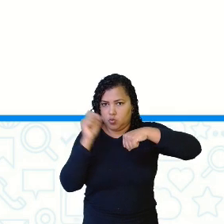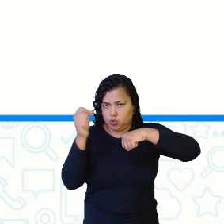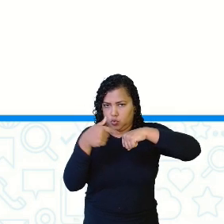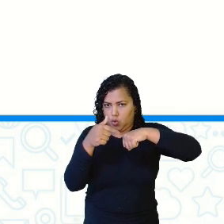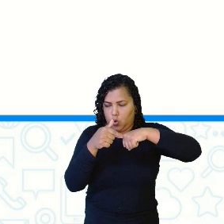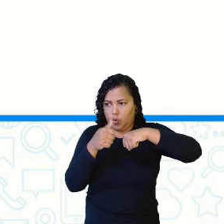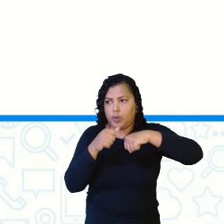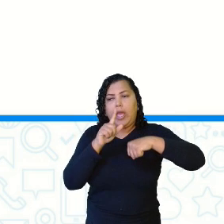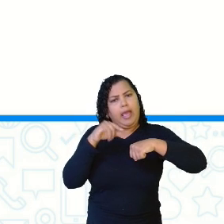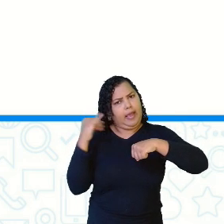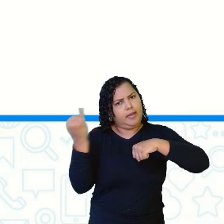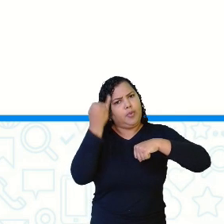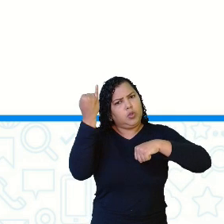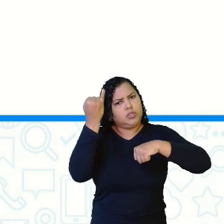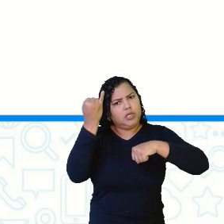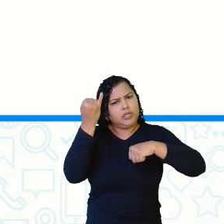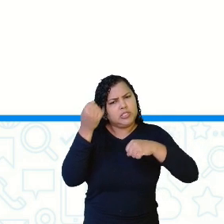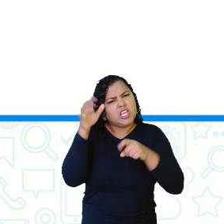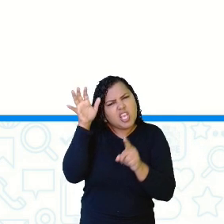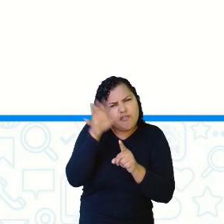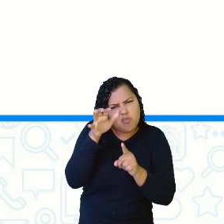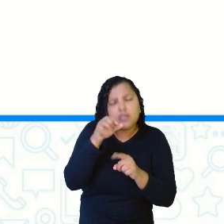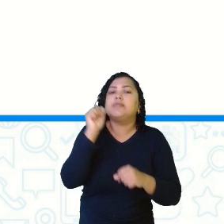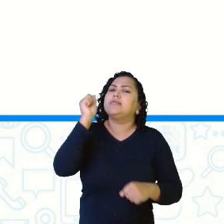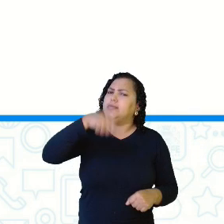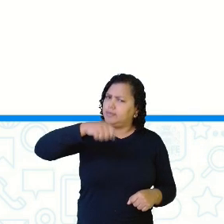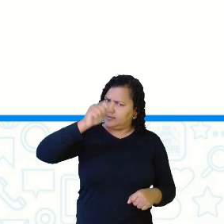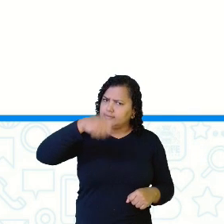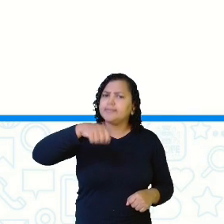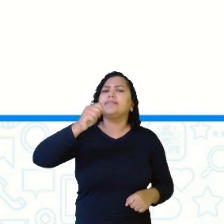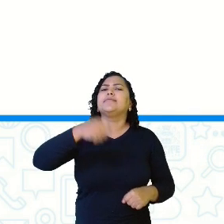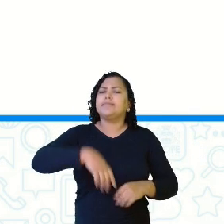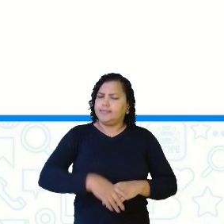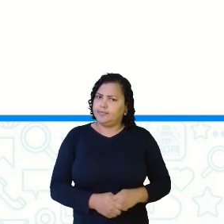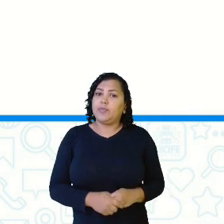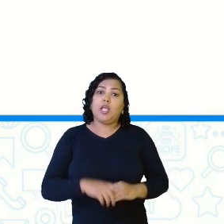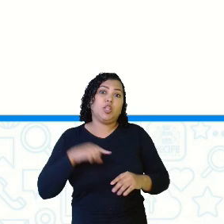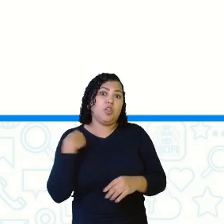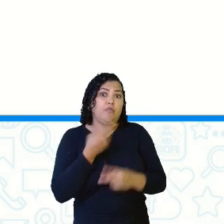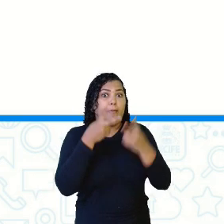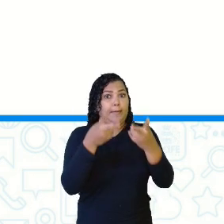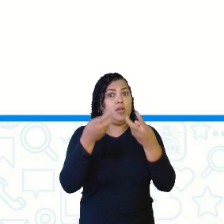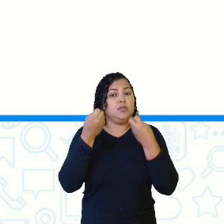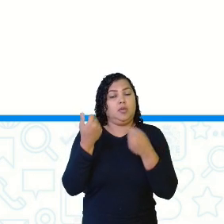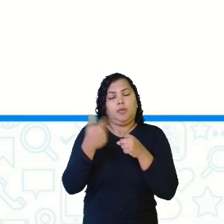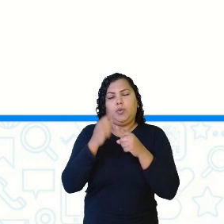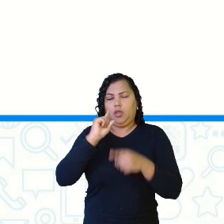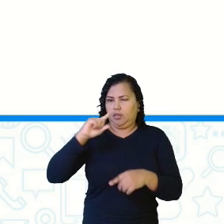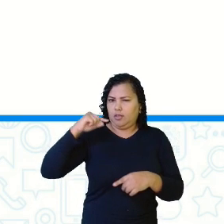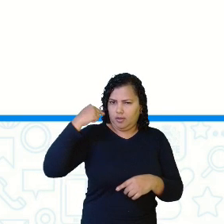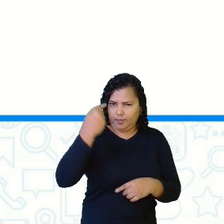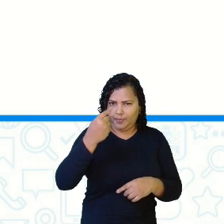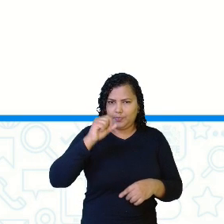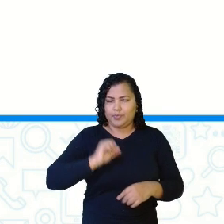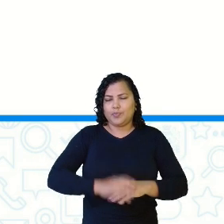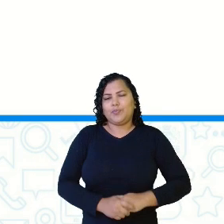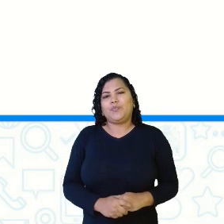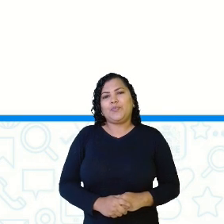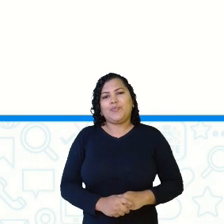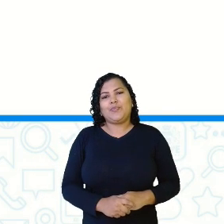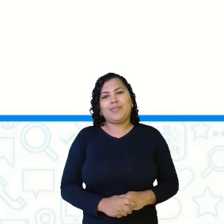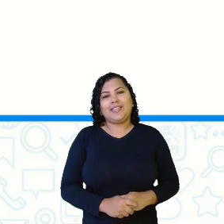E isso é importante, influencia nos planetas? Sim, influenciam. E a gente vai ver daqui a pouco. E vamos